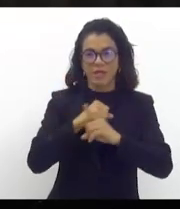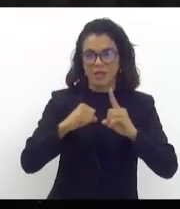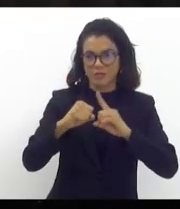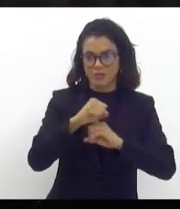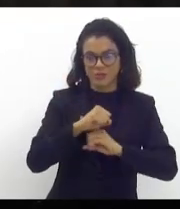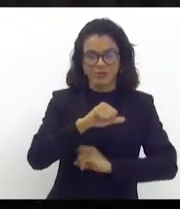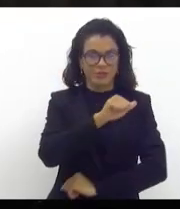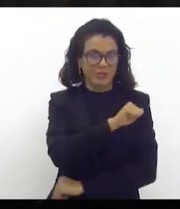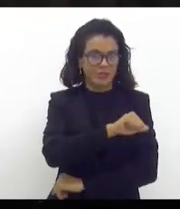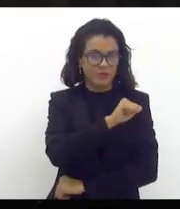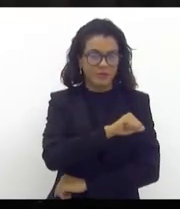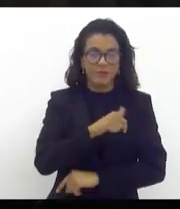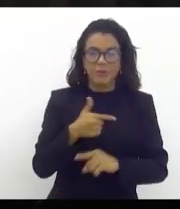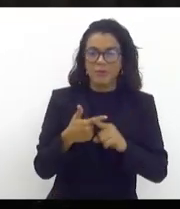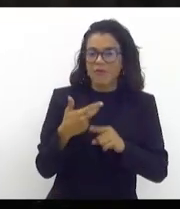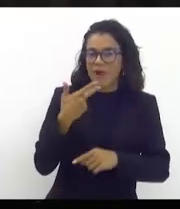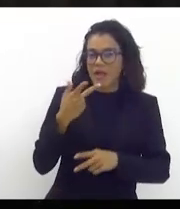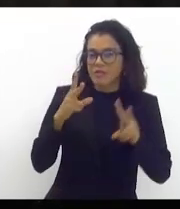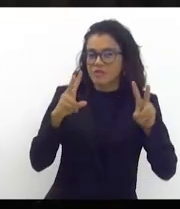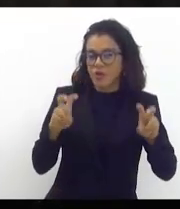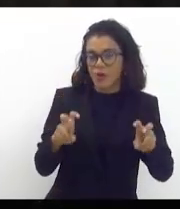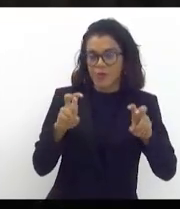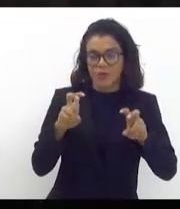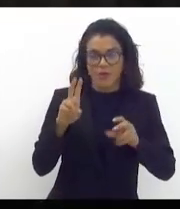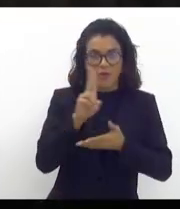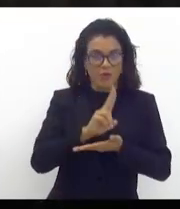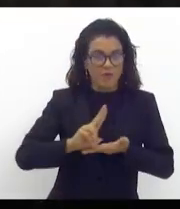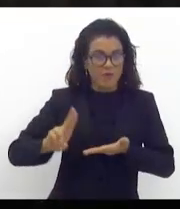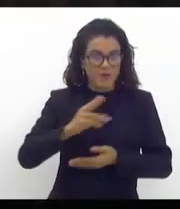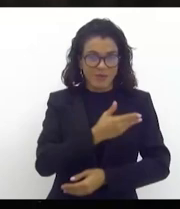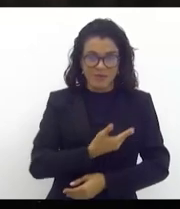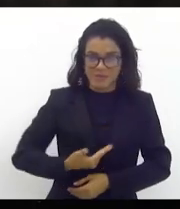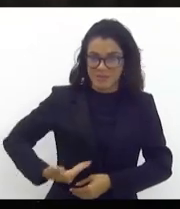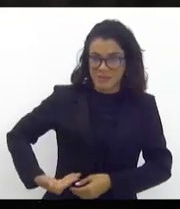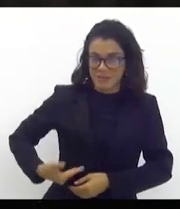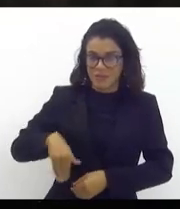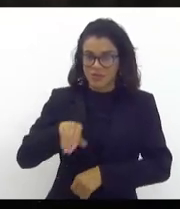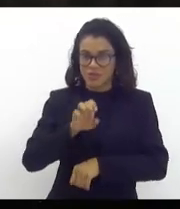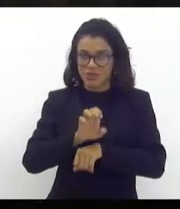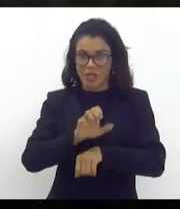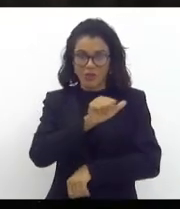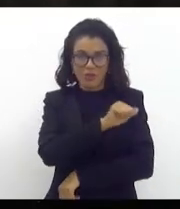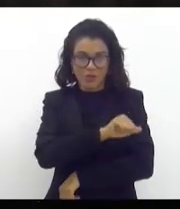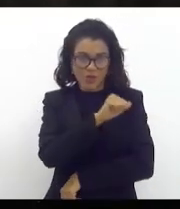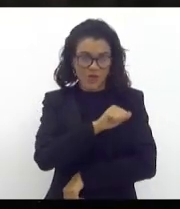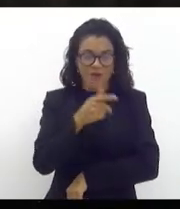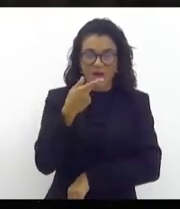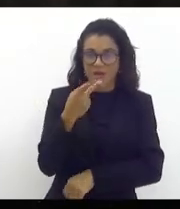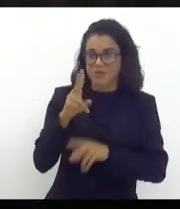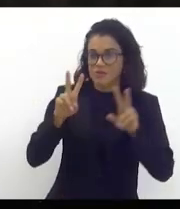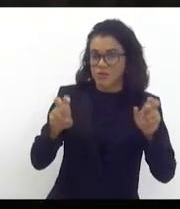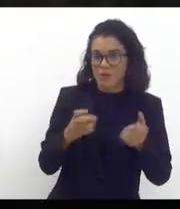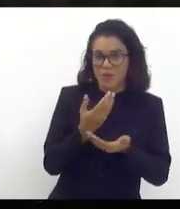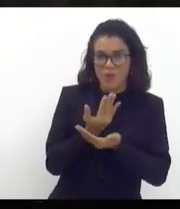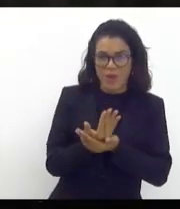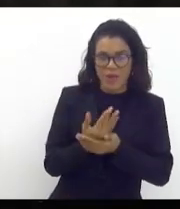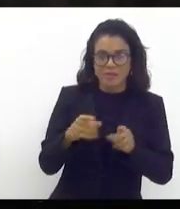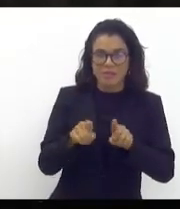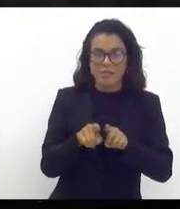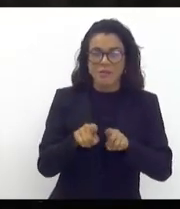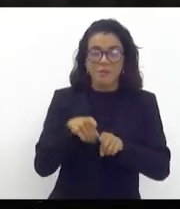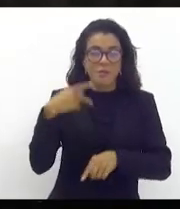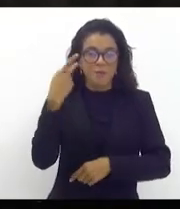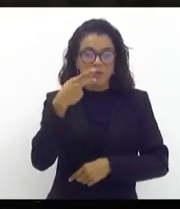sociedade fluminense, porque falar da Universidade Pública do Estado do Rio de Janeiro, falar da UERJ e da política de